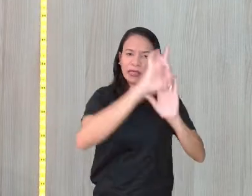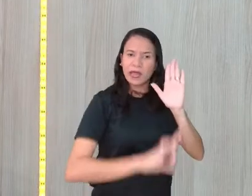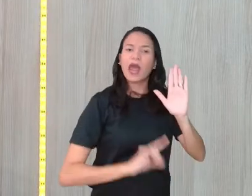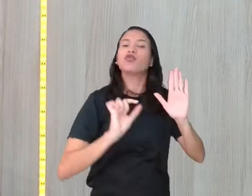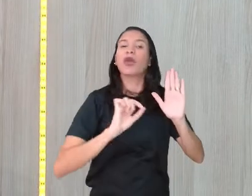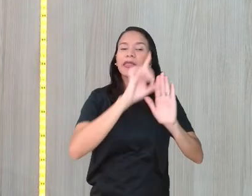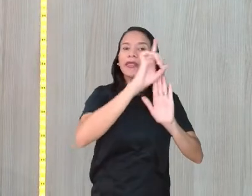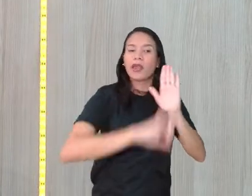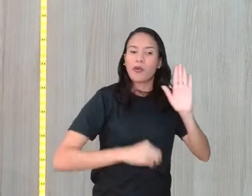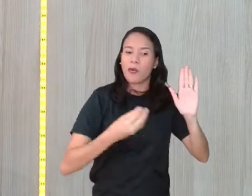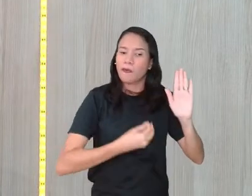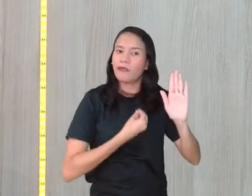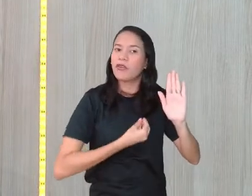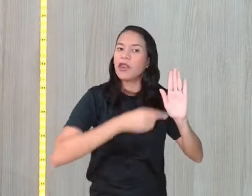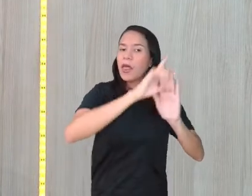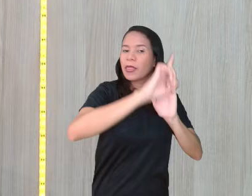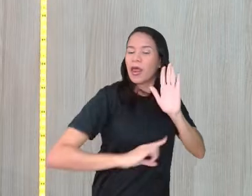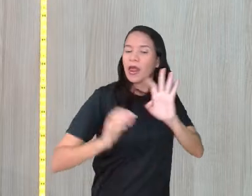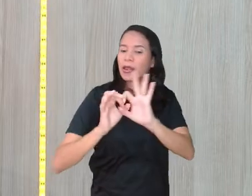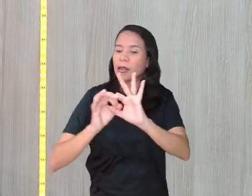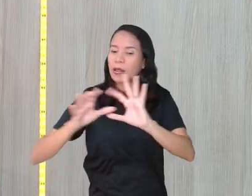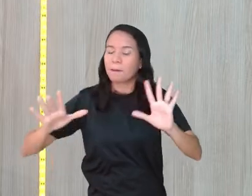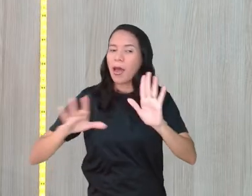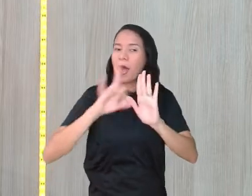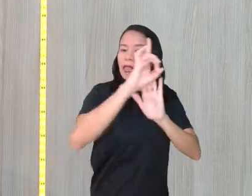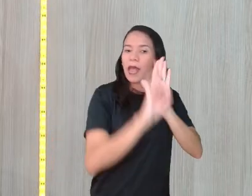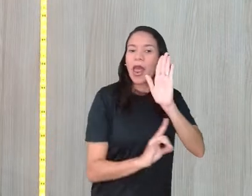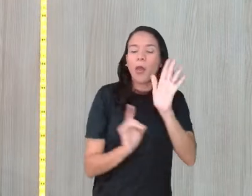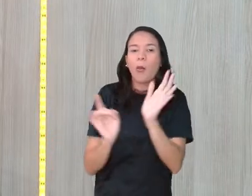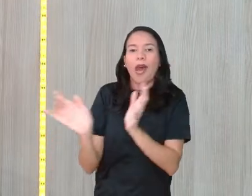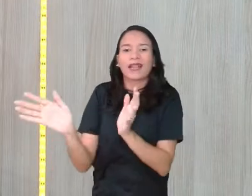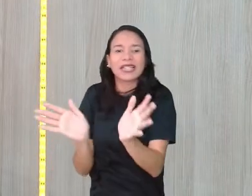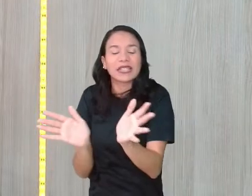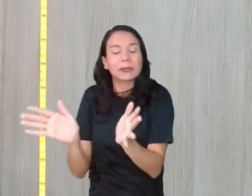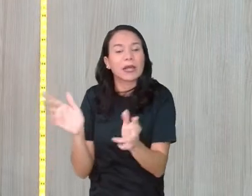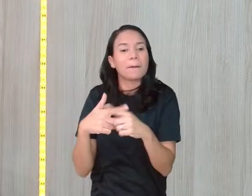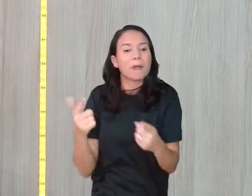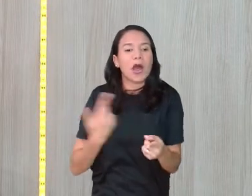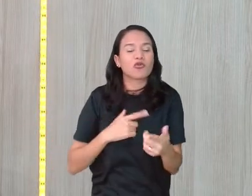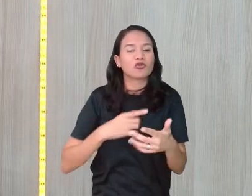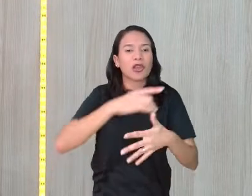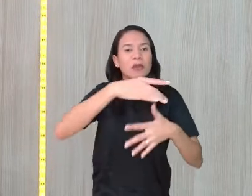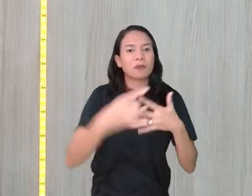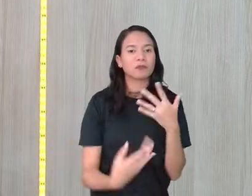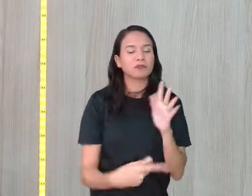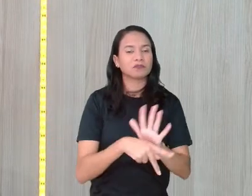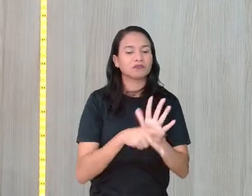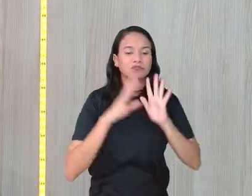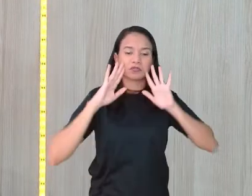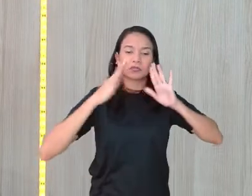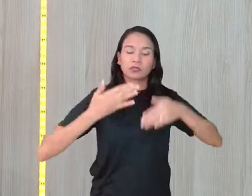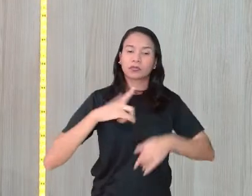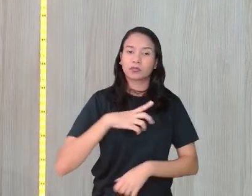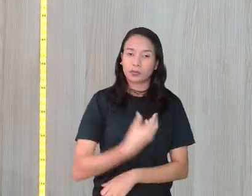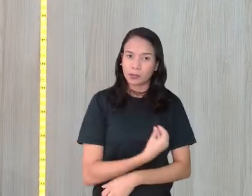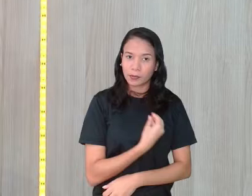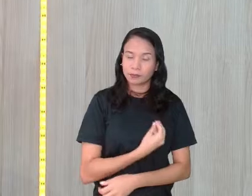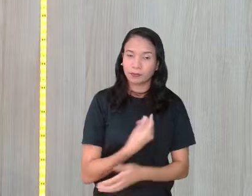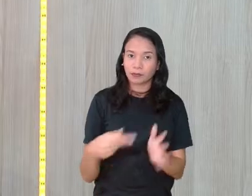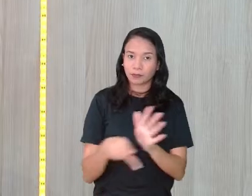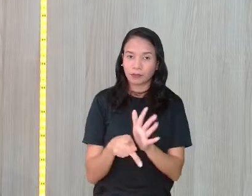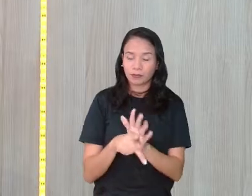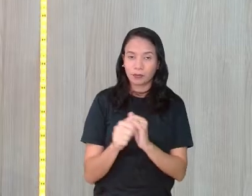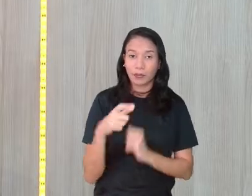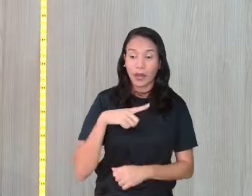direito à liberdade, de acesso, né? Mas ela não considera algumas questões específicas, né? Que determinada faixa